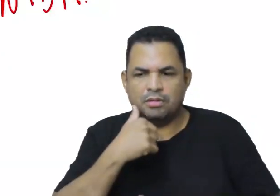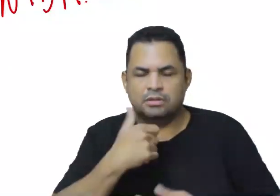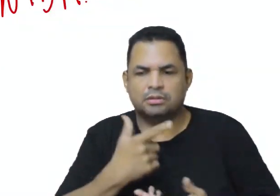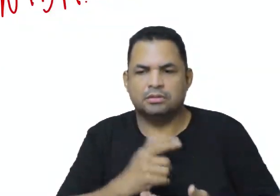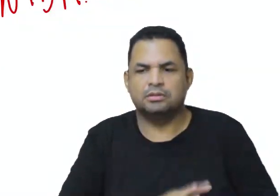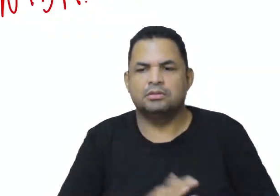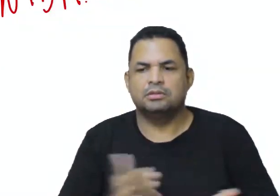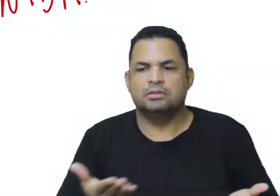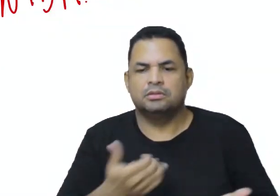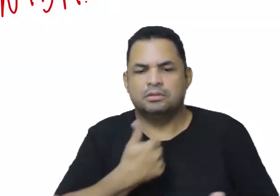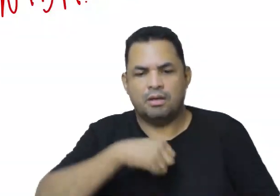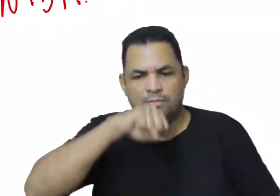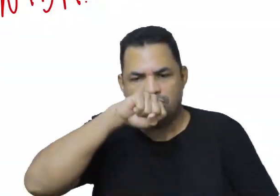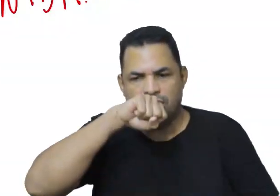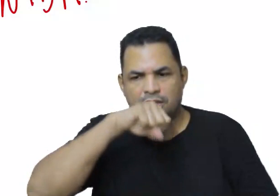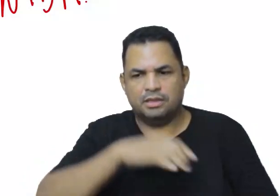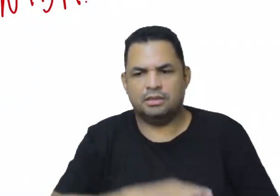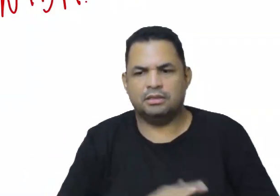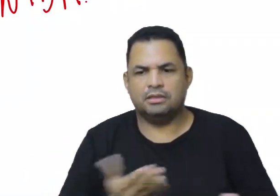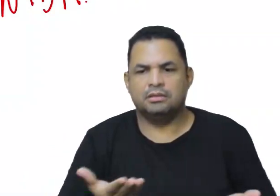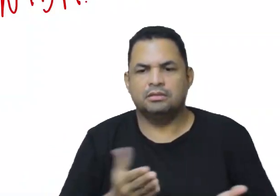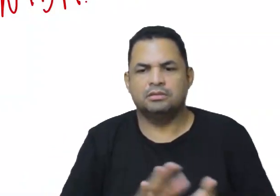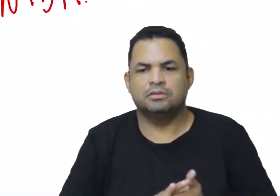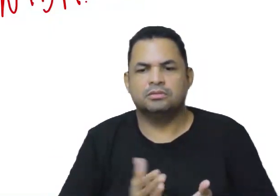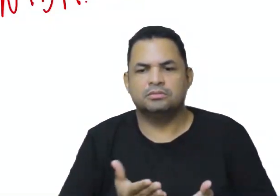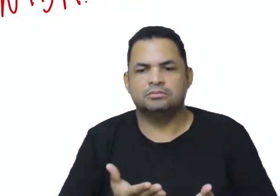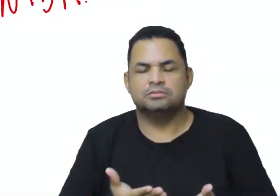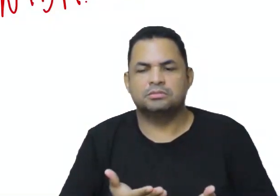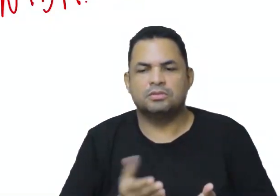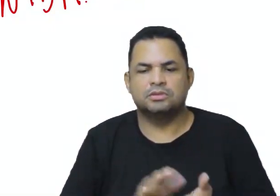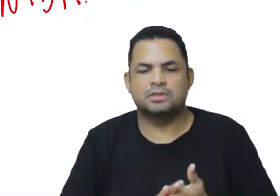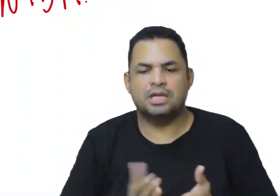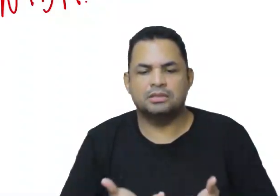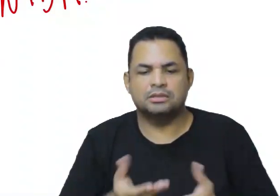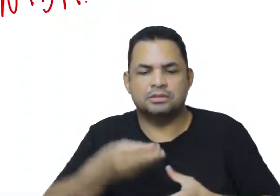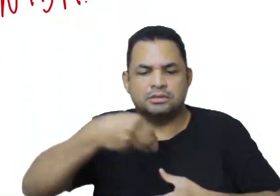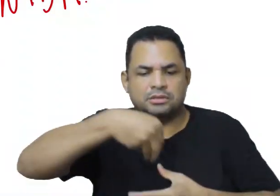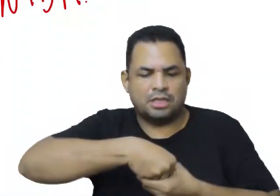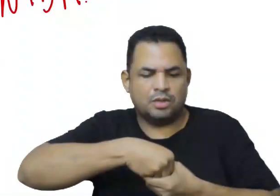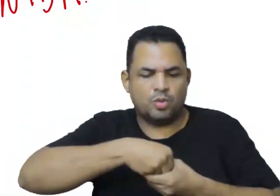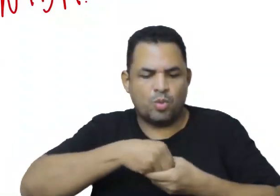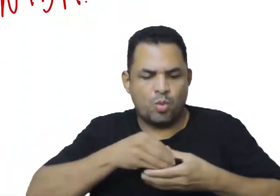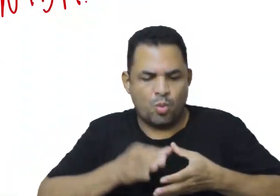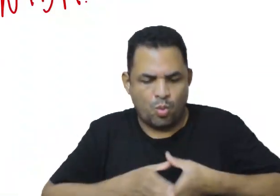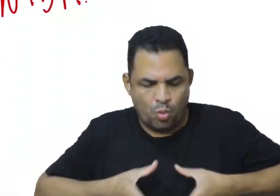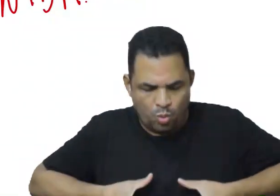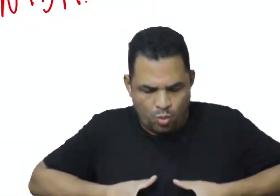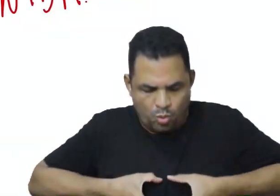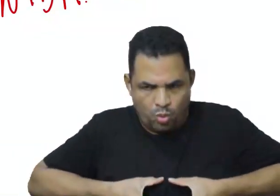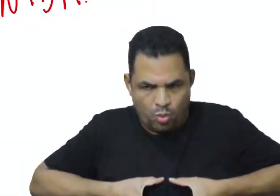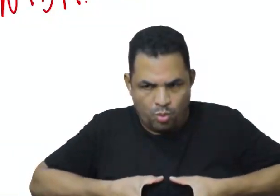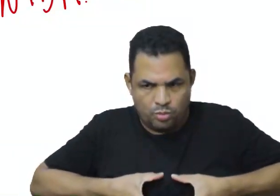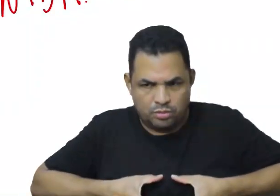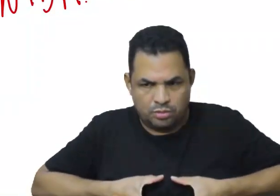sim acontece lá na região uterina, né? Então, só recapitulando, o óvulo,